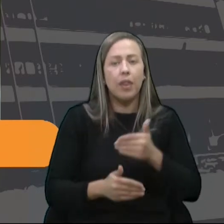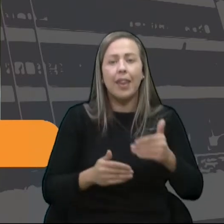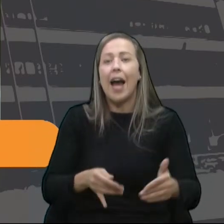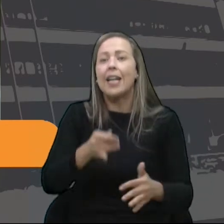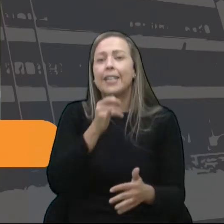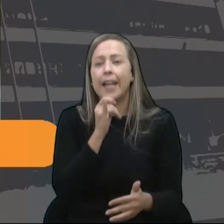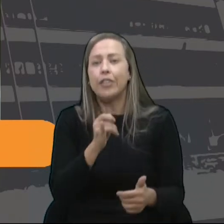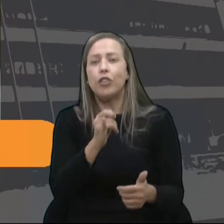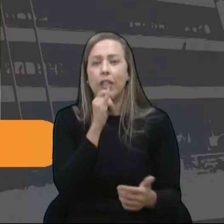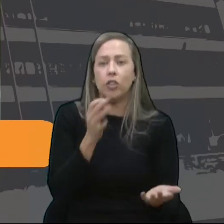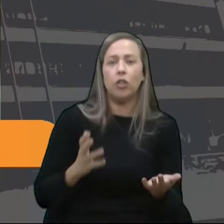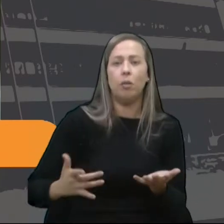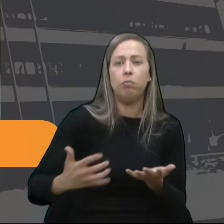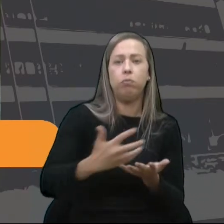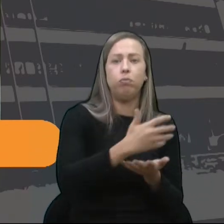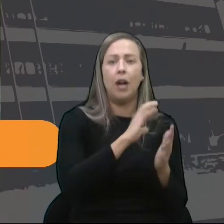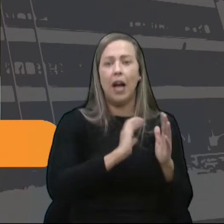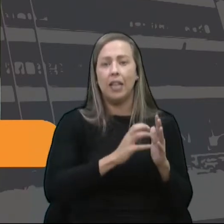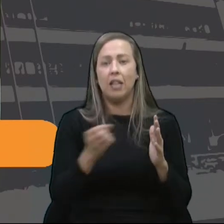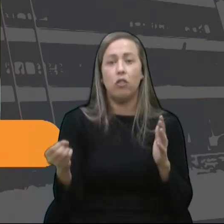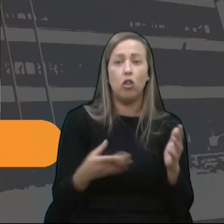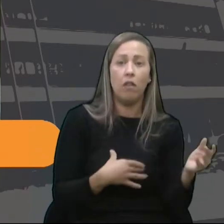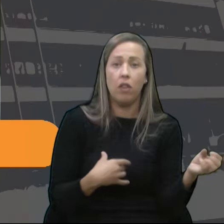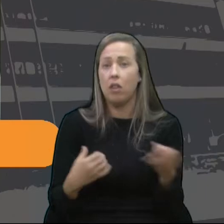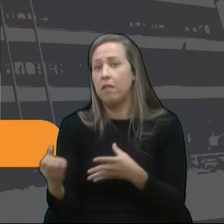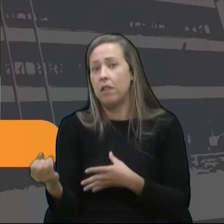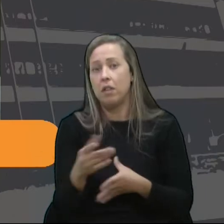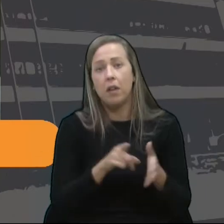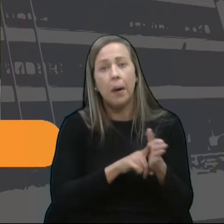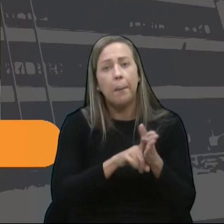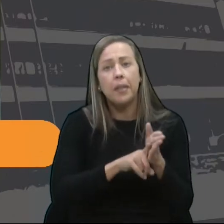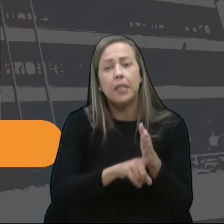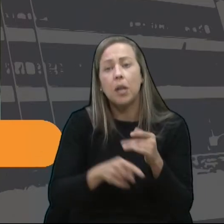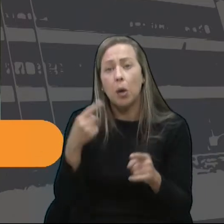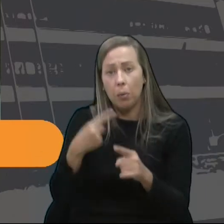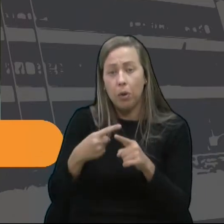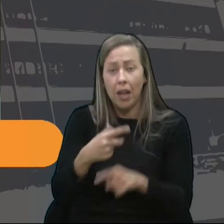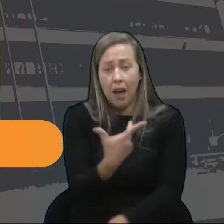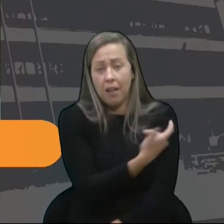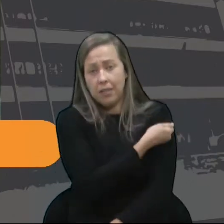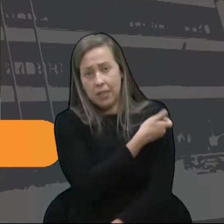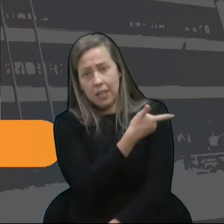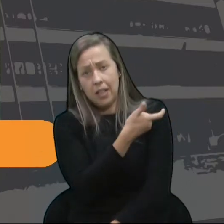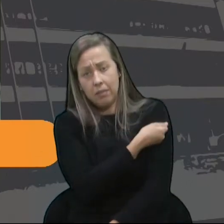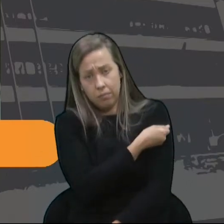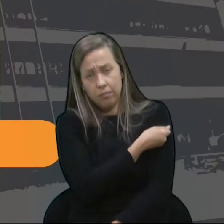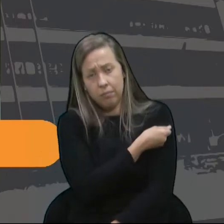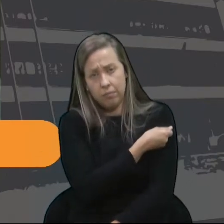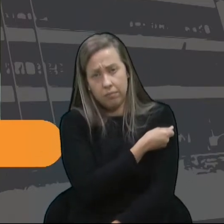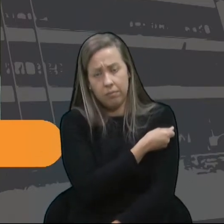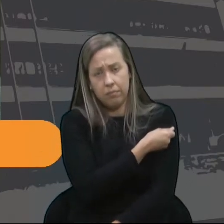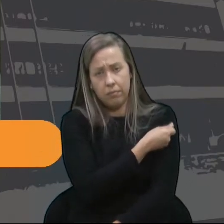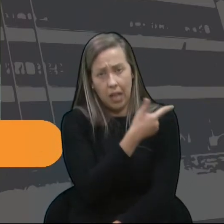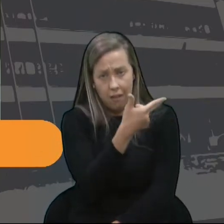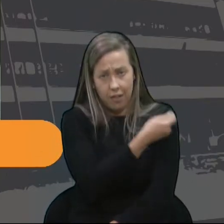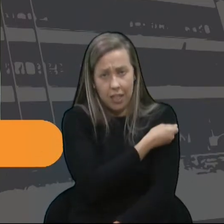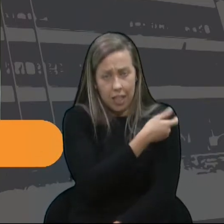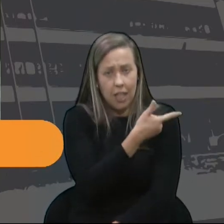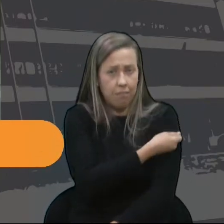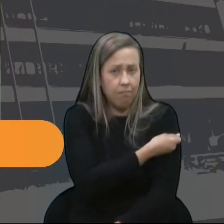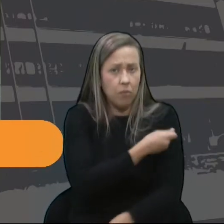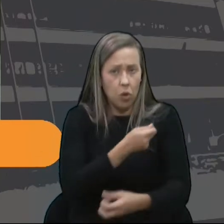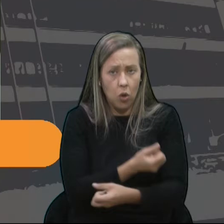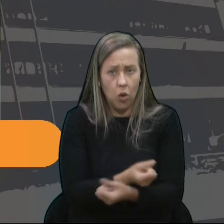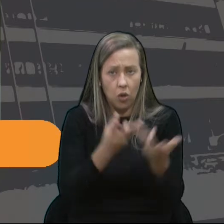apurando dados e fazendo novas pesquisas, porque esta vacina, estas vacinas, né, que